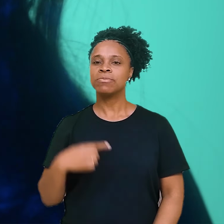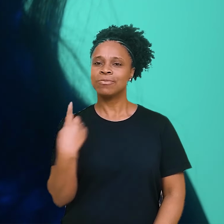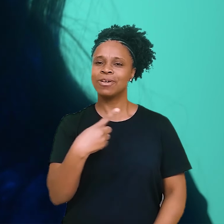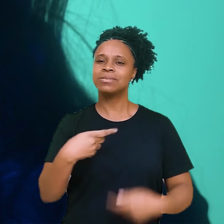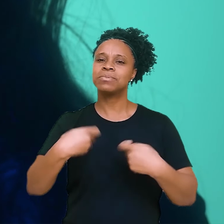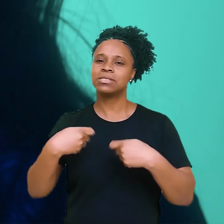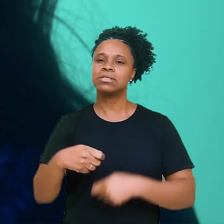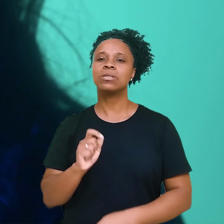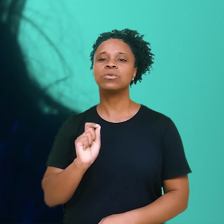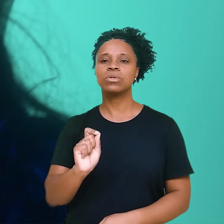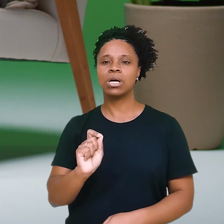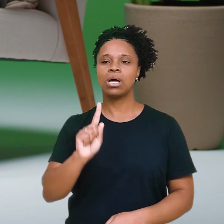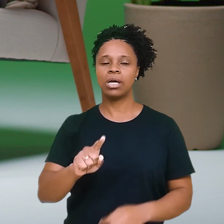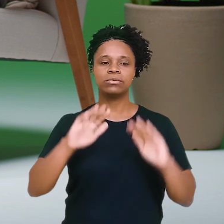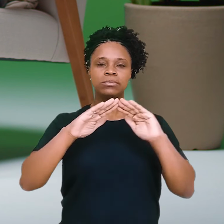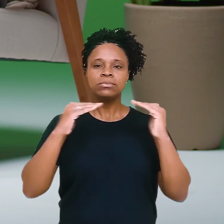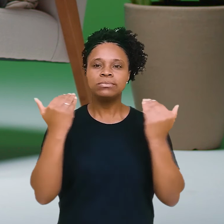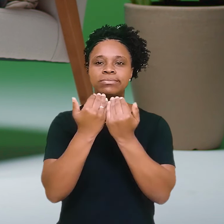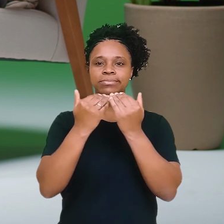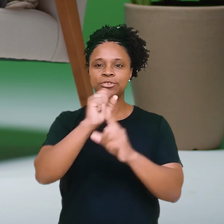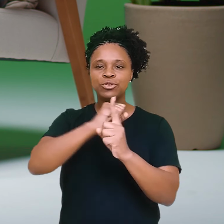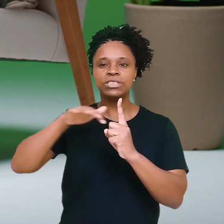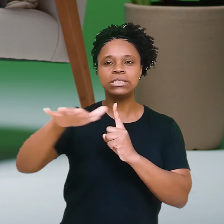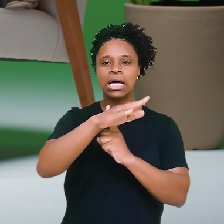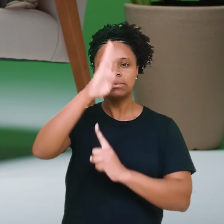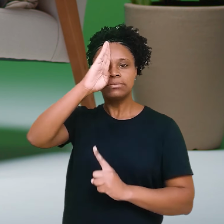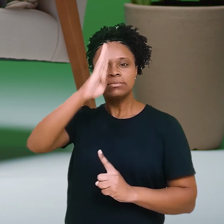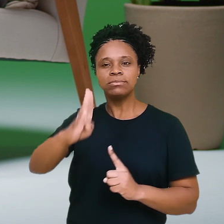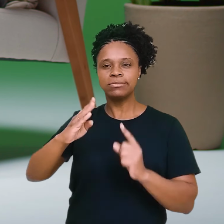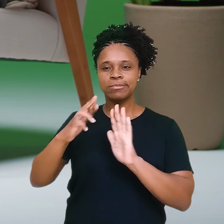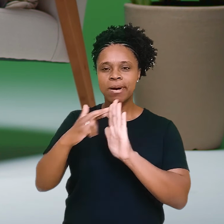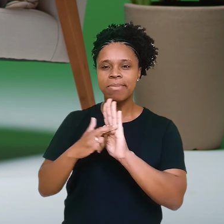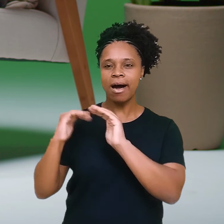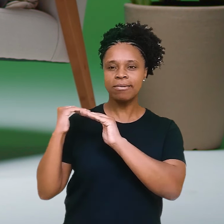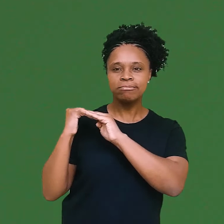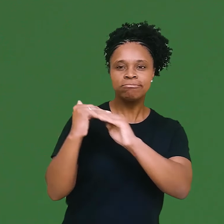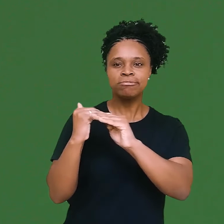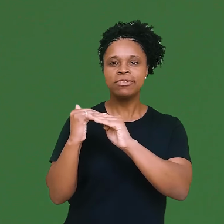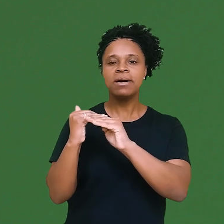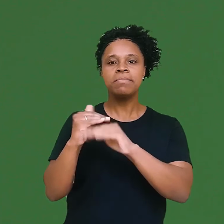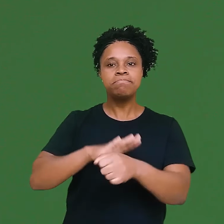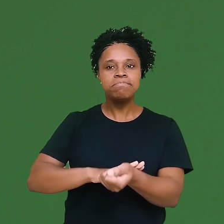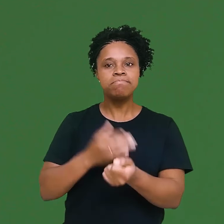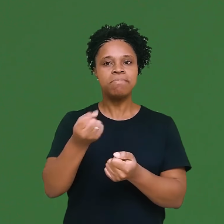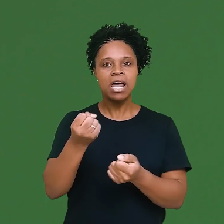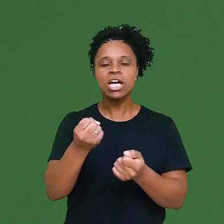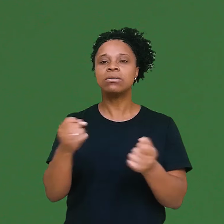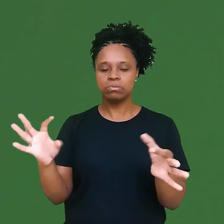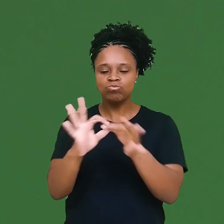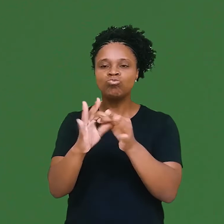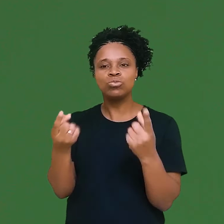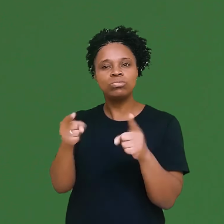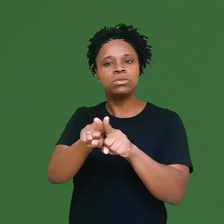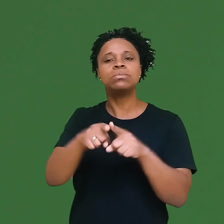A gente precisa dessa parte da sociedade cis, heteronormativa, branca. A gente precisa deles como